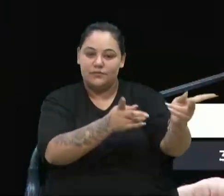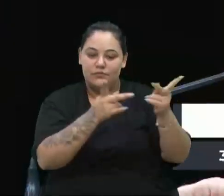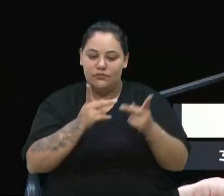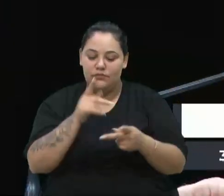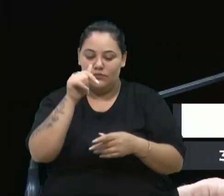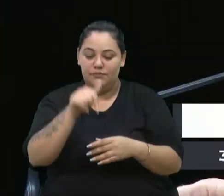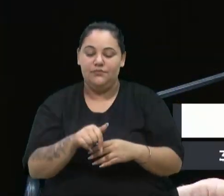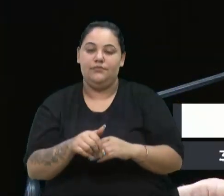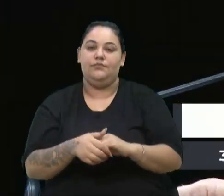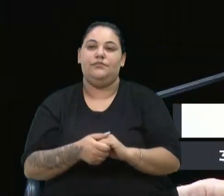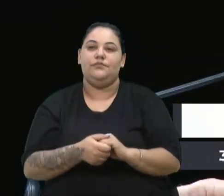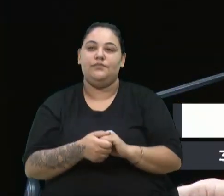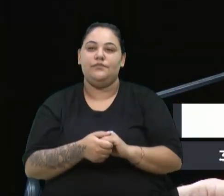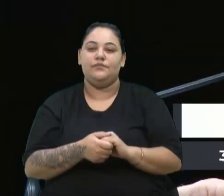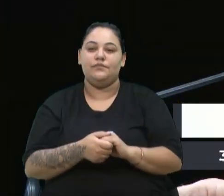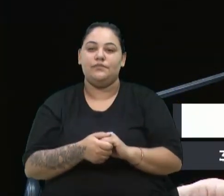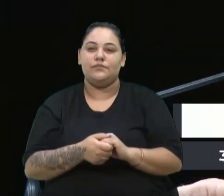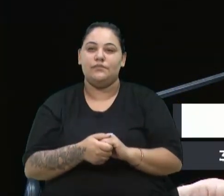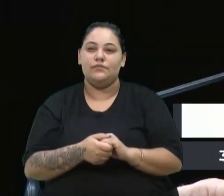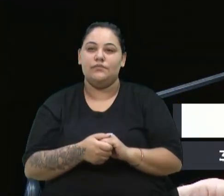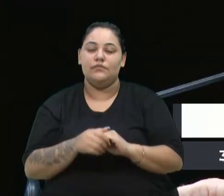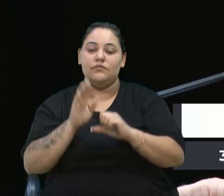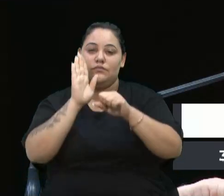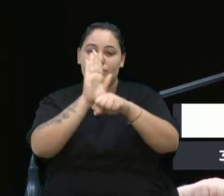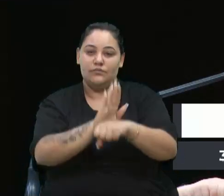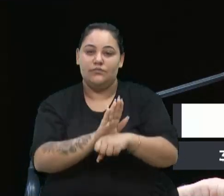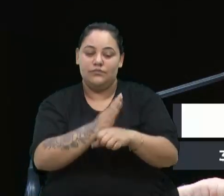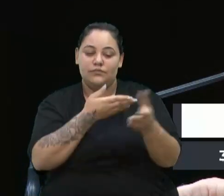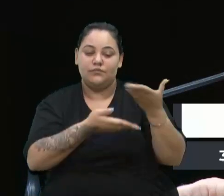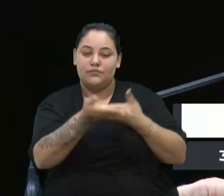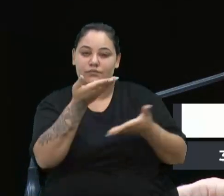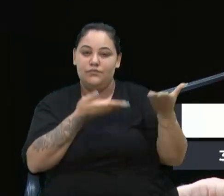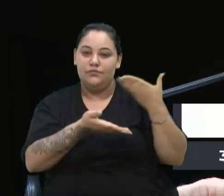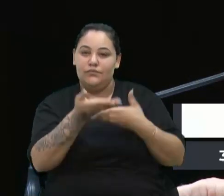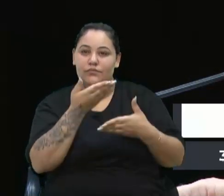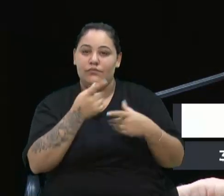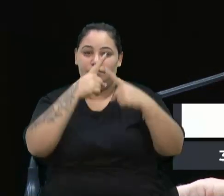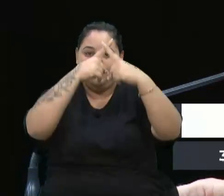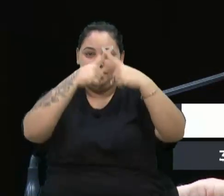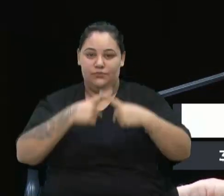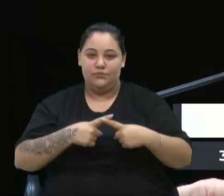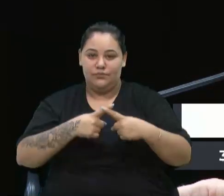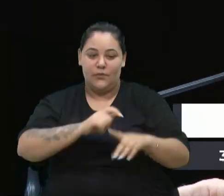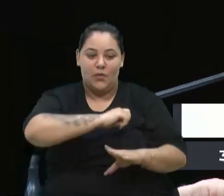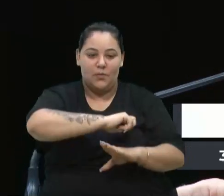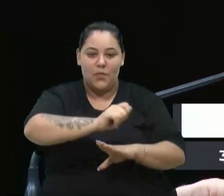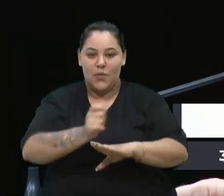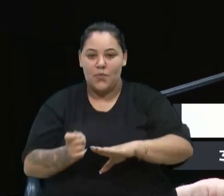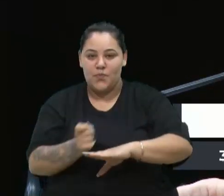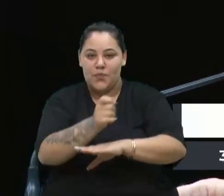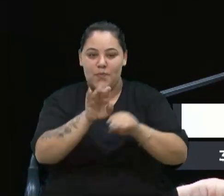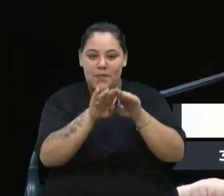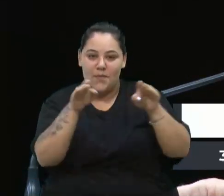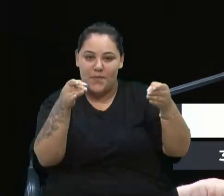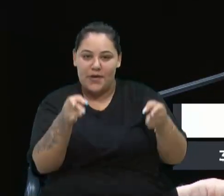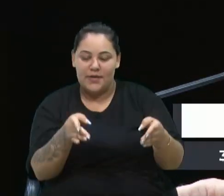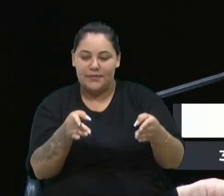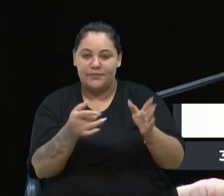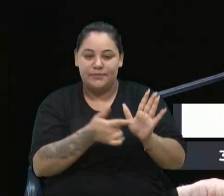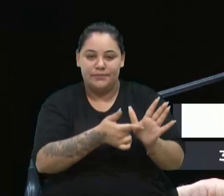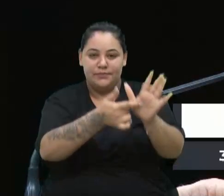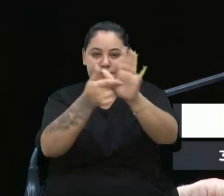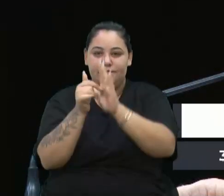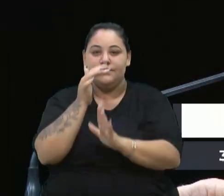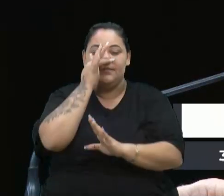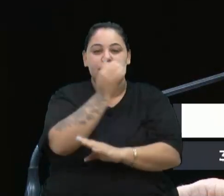visitarão. Intermediamos o Challenger e o Campeonato Gaúcho do Tênis de Mesa. A Exposição Estadual de Orquídea